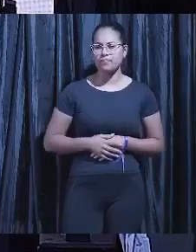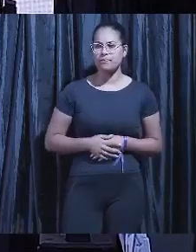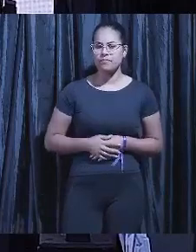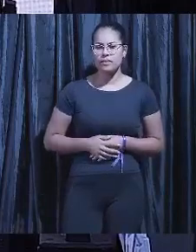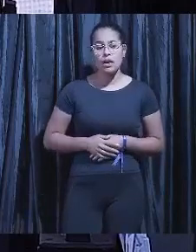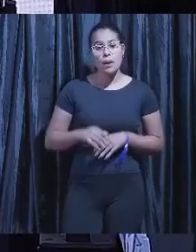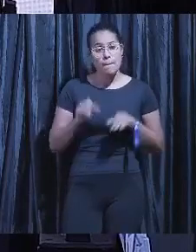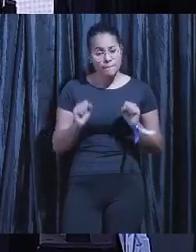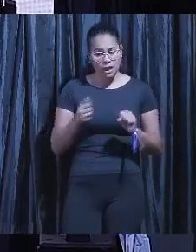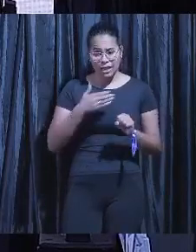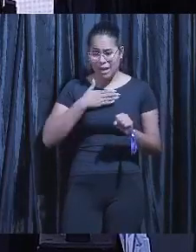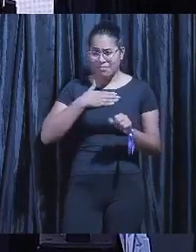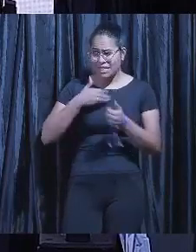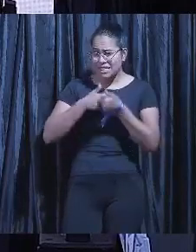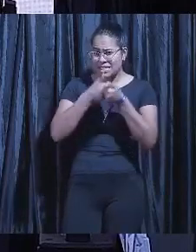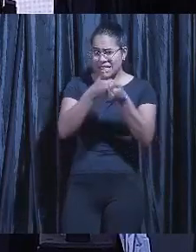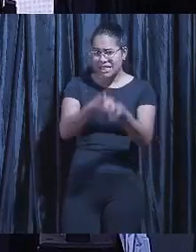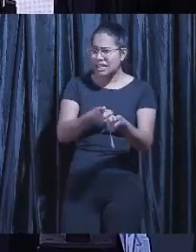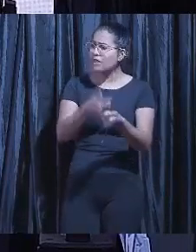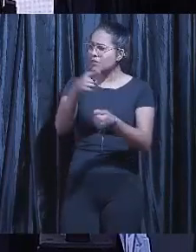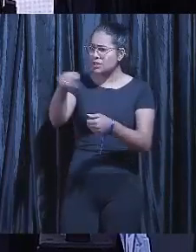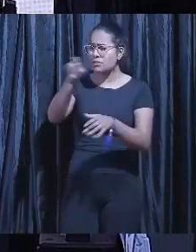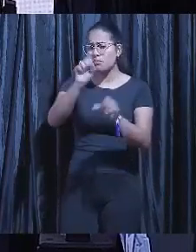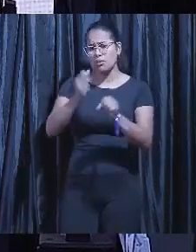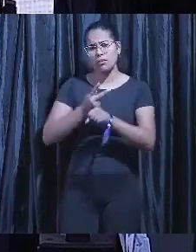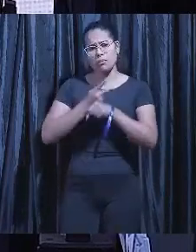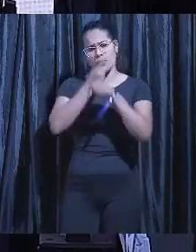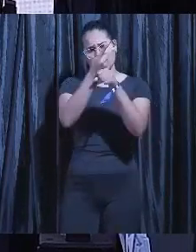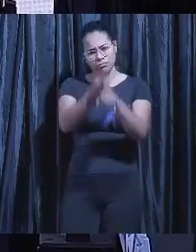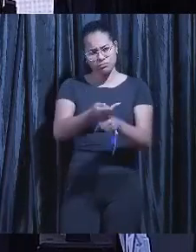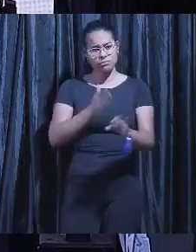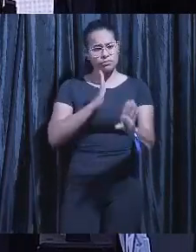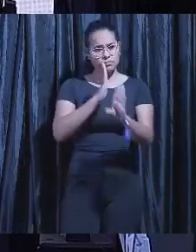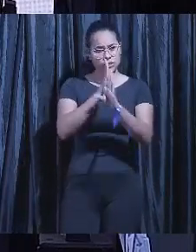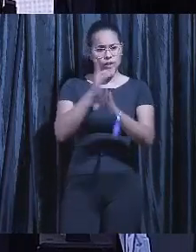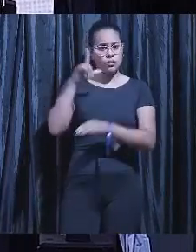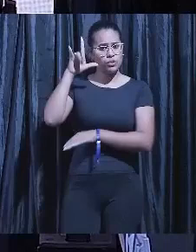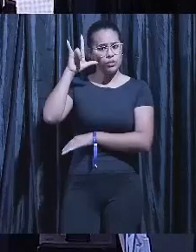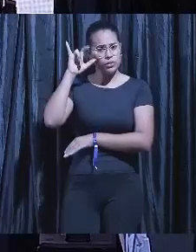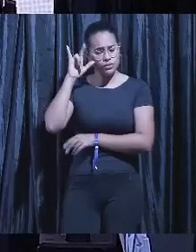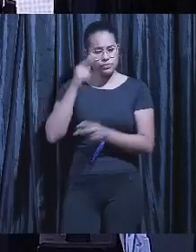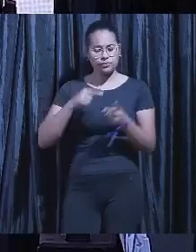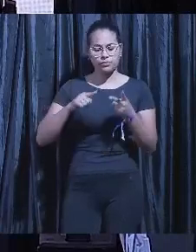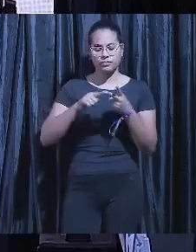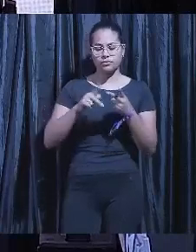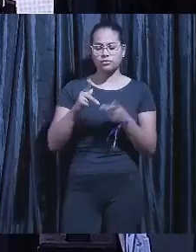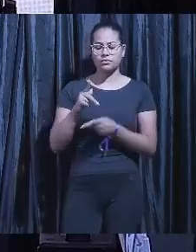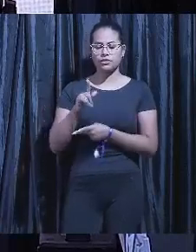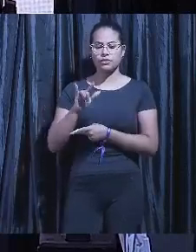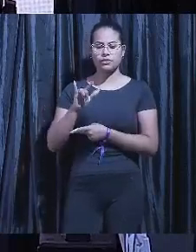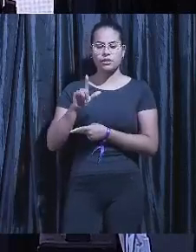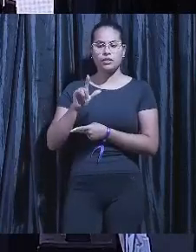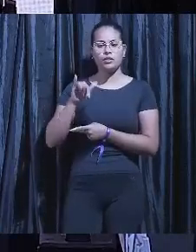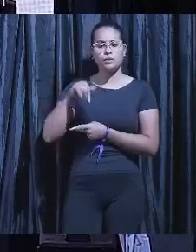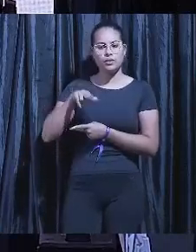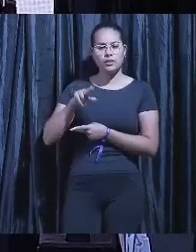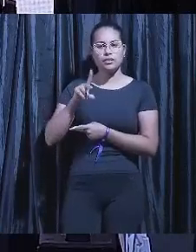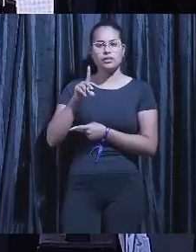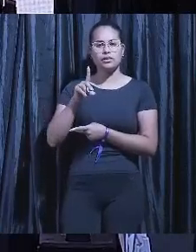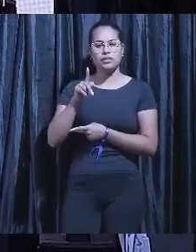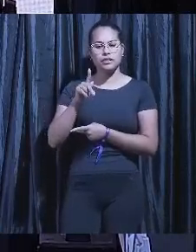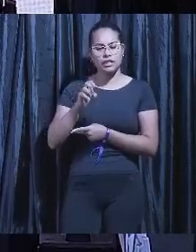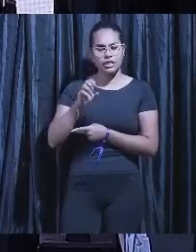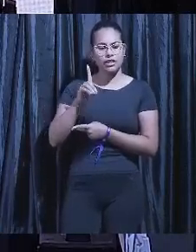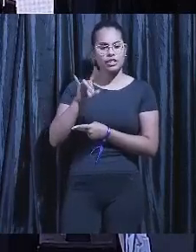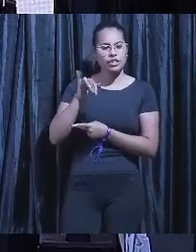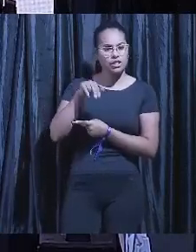Podem me seguir também, me procurem, me encontrem no Instagram e no LinkedIn, Ivana Dorali, eu estou por